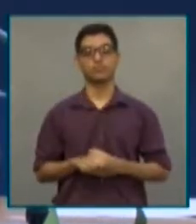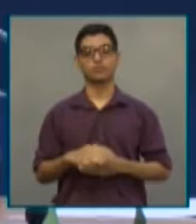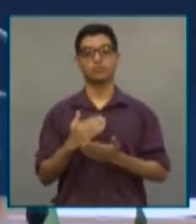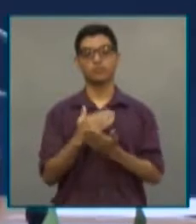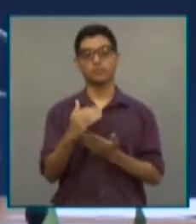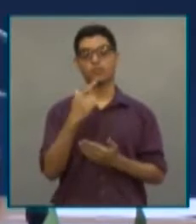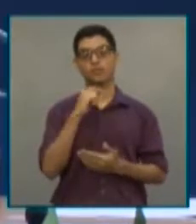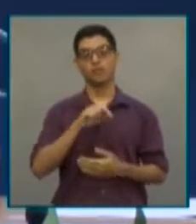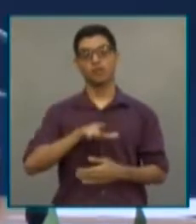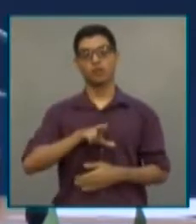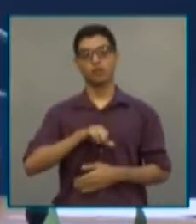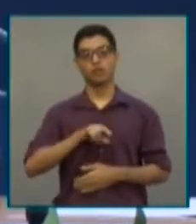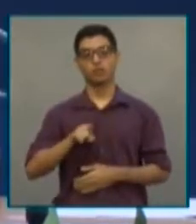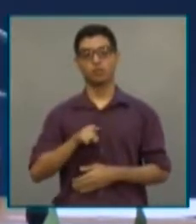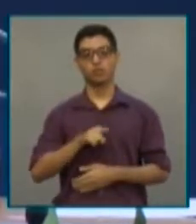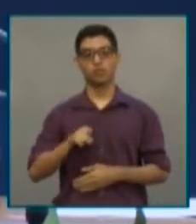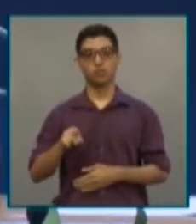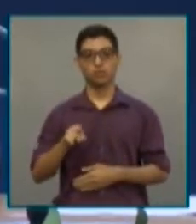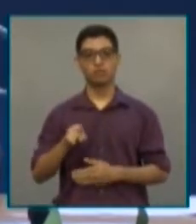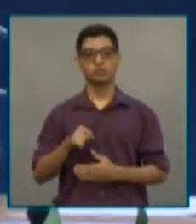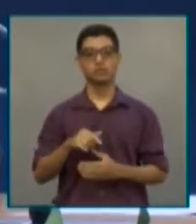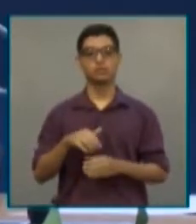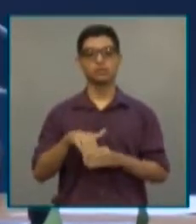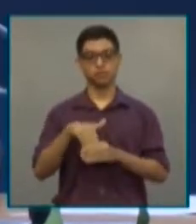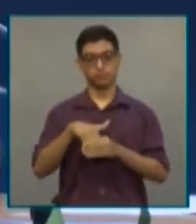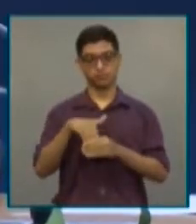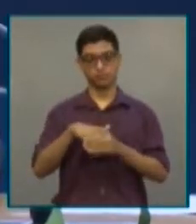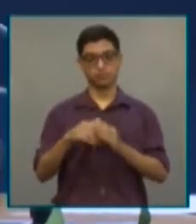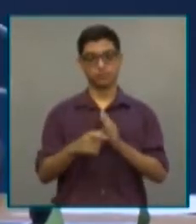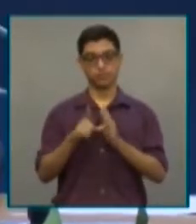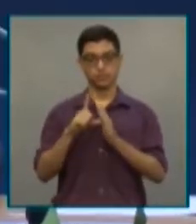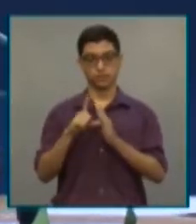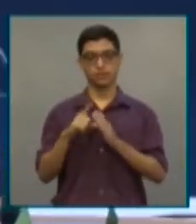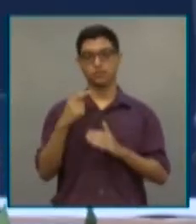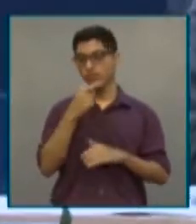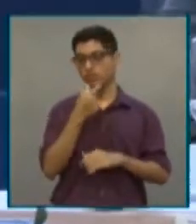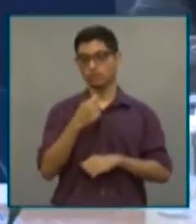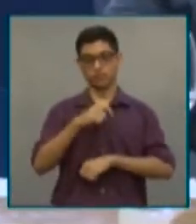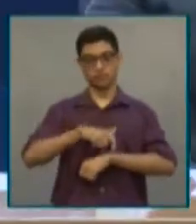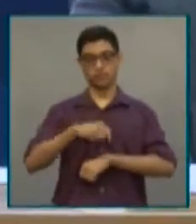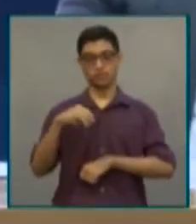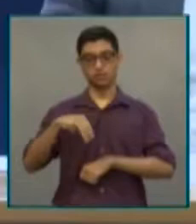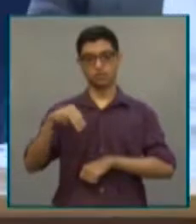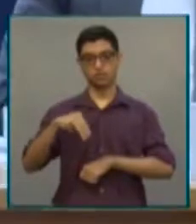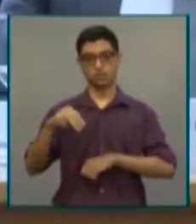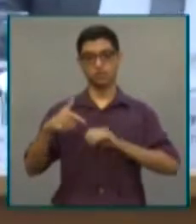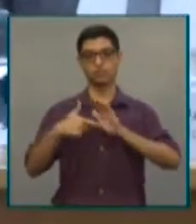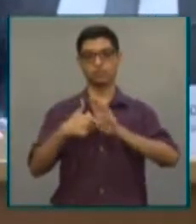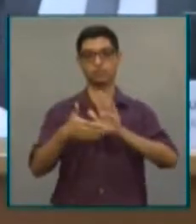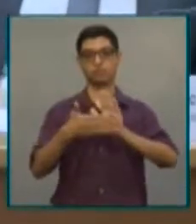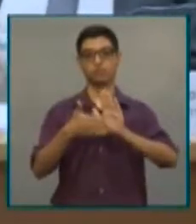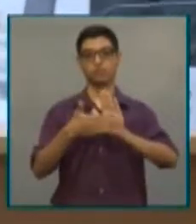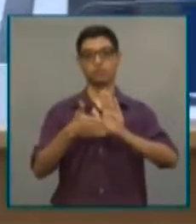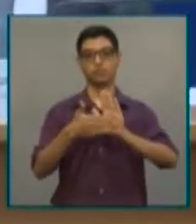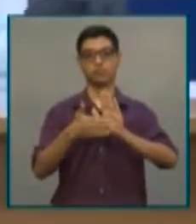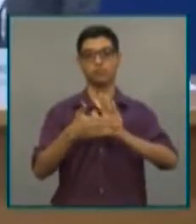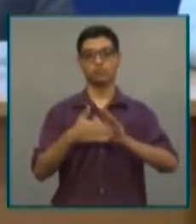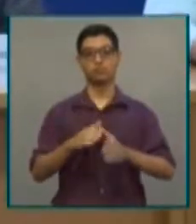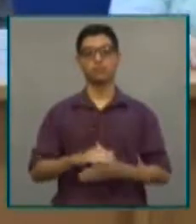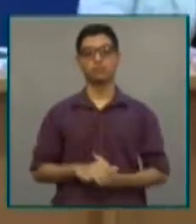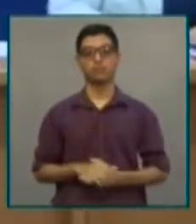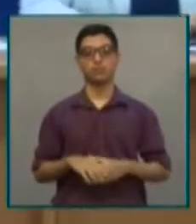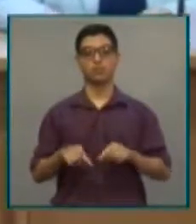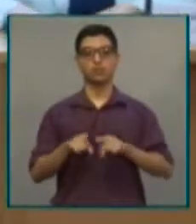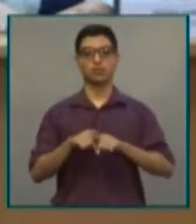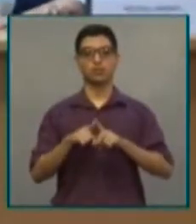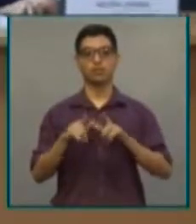ordem estabelecida previamente por sorteio, terá 3 minutos para exposição das suas propostas e considerações finais.